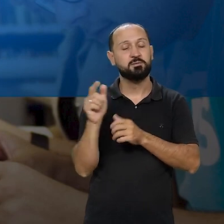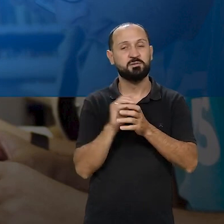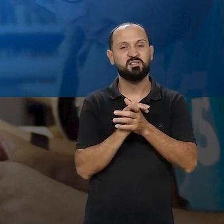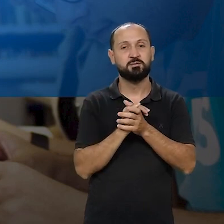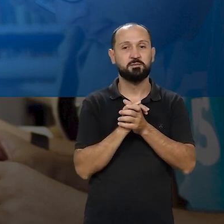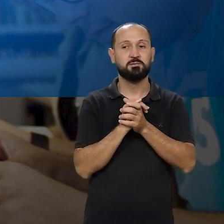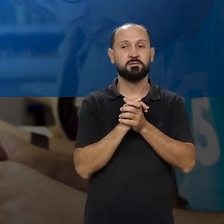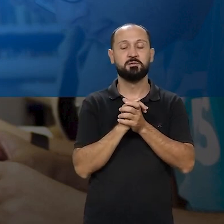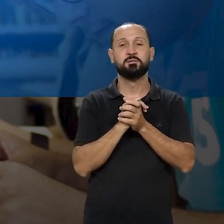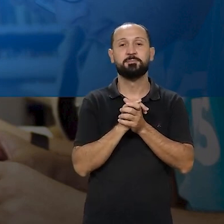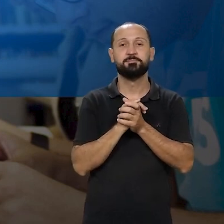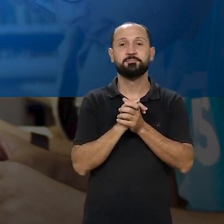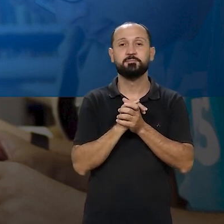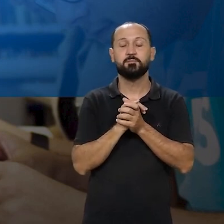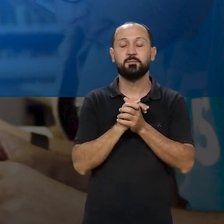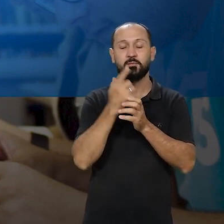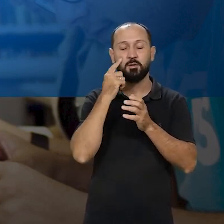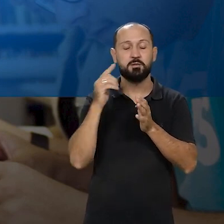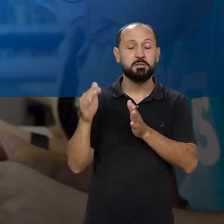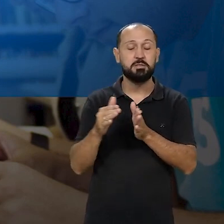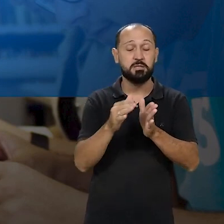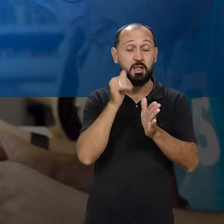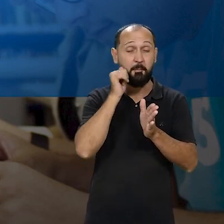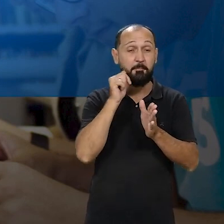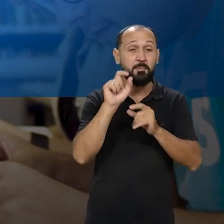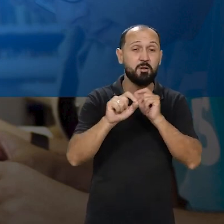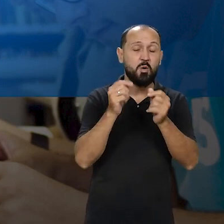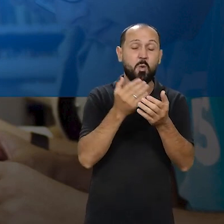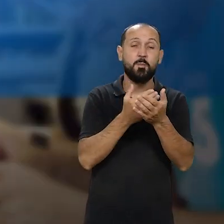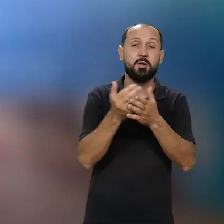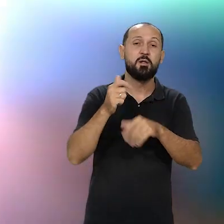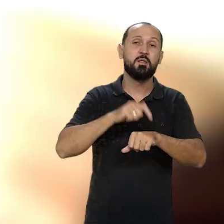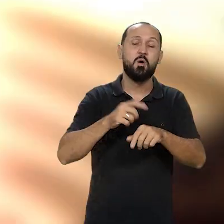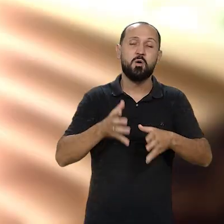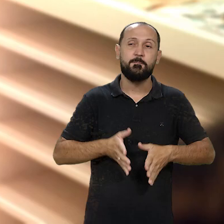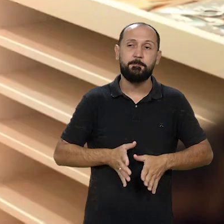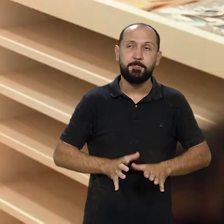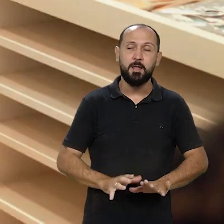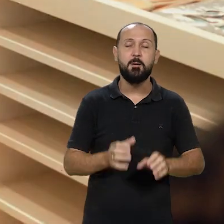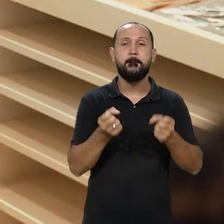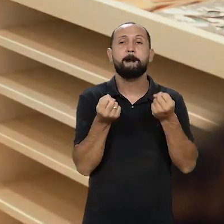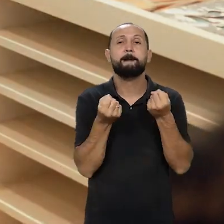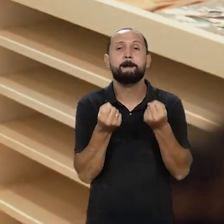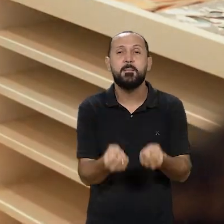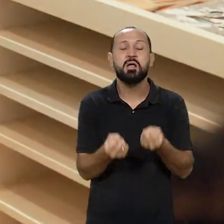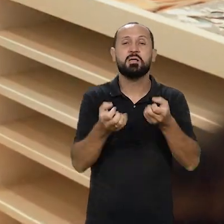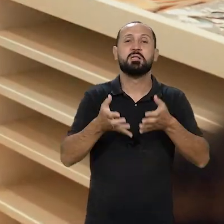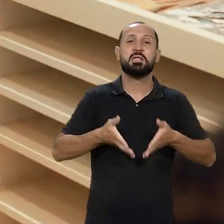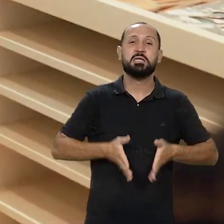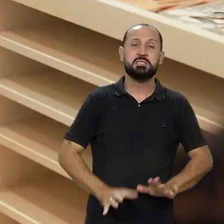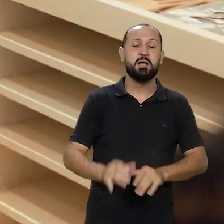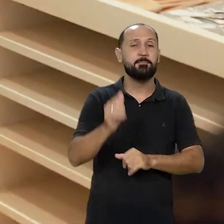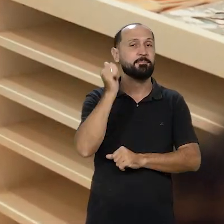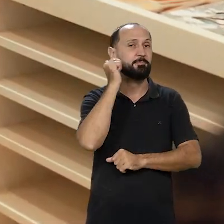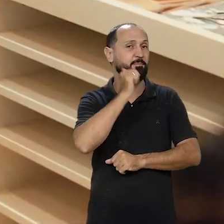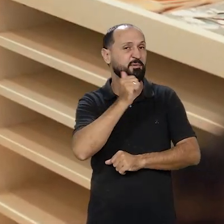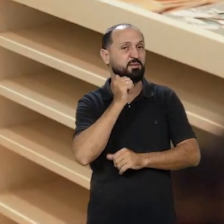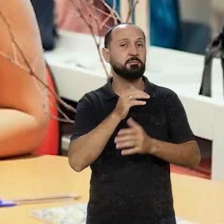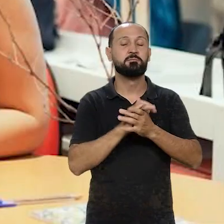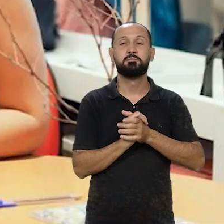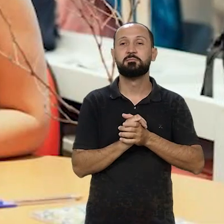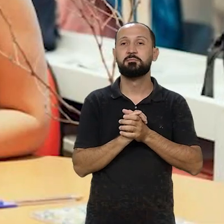femininos. Então, esse caminhar da mulher aí, desde o nascimento, do peso que é se nascer mulher,